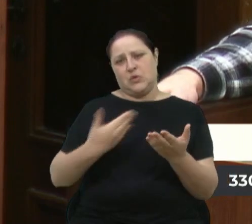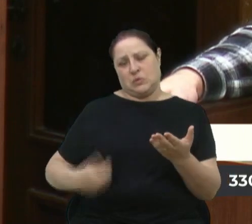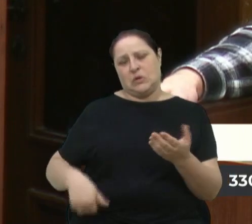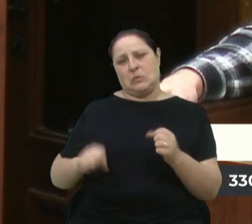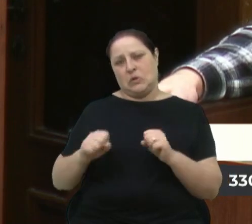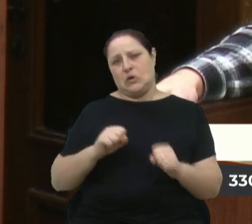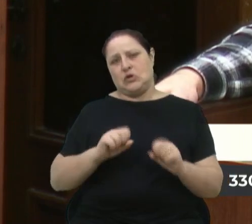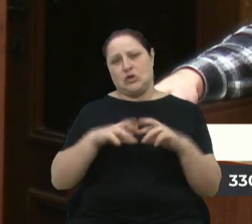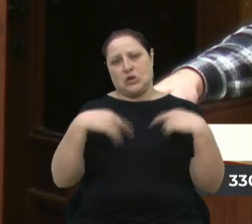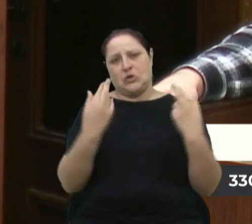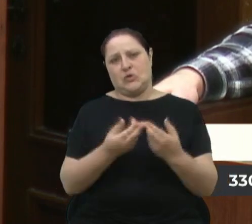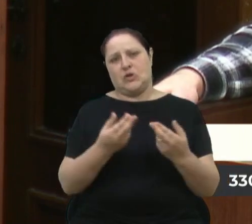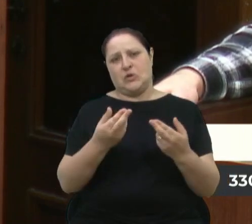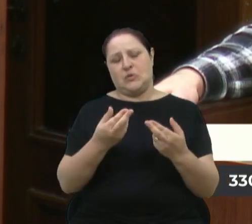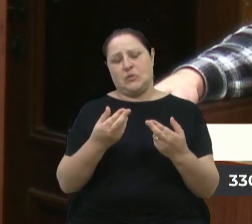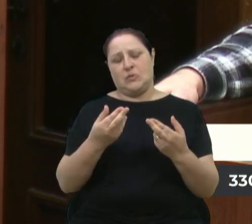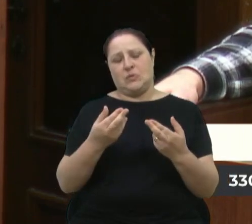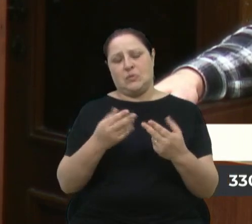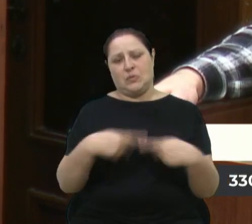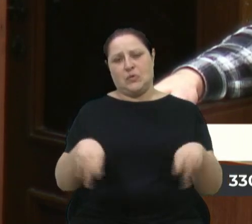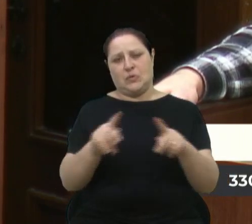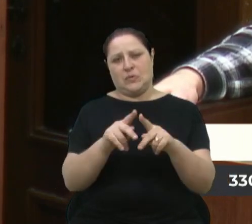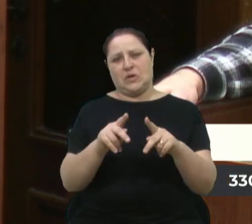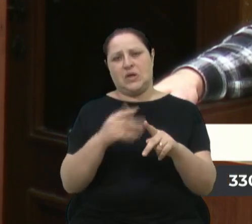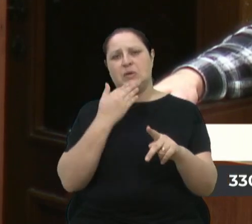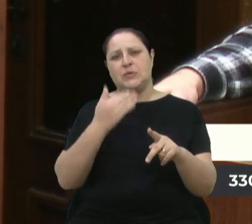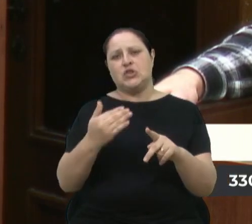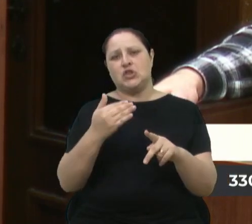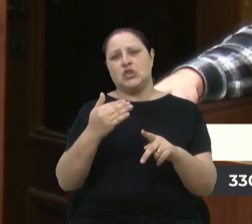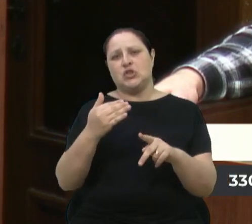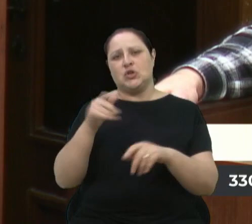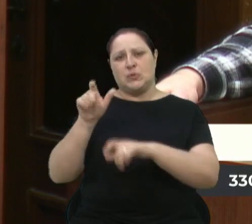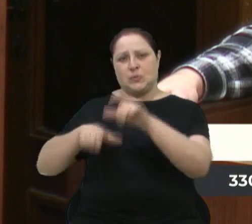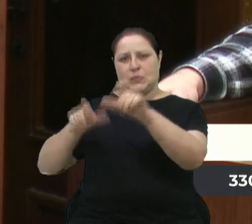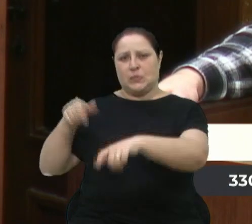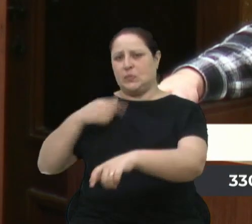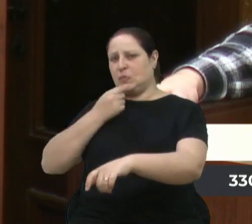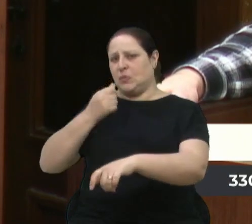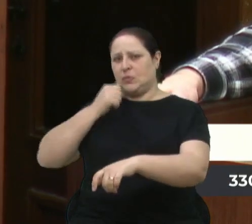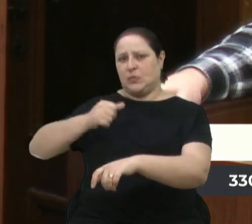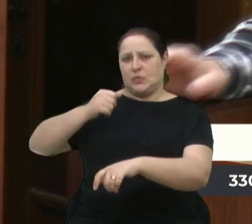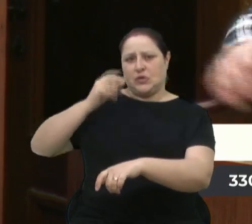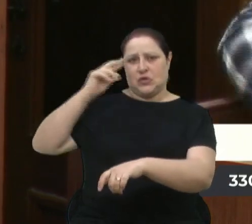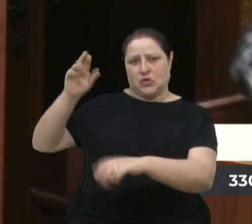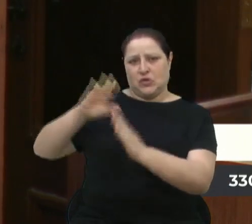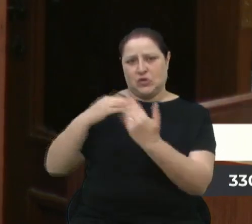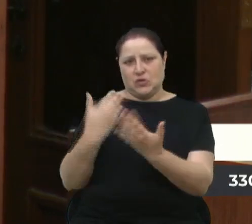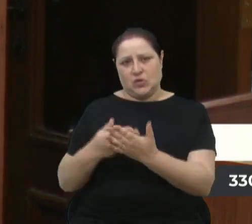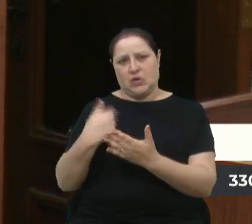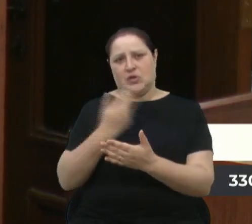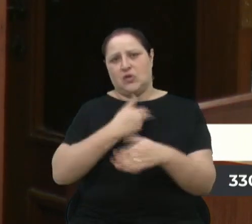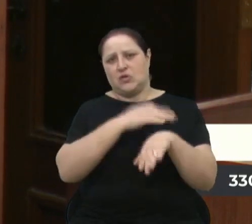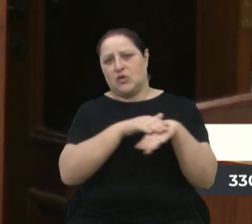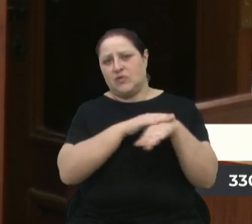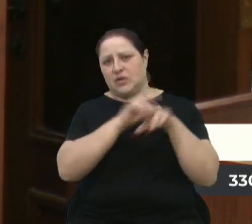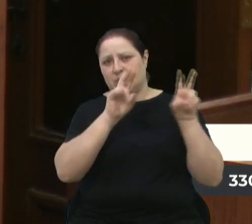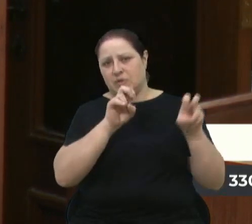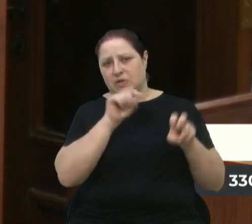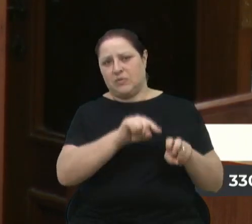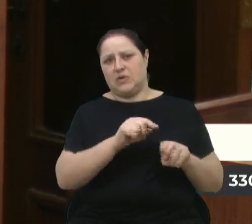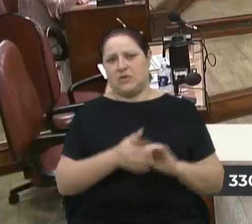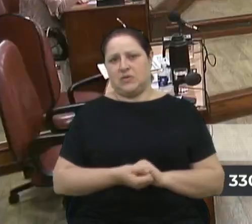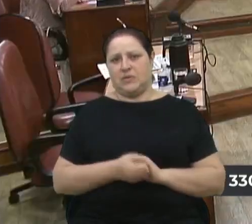pública, vereador Adriano Bressan, a pedido das diretoras e diretores de escola, para nós tratarmos sobre esse tema. Sua parte, vereadora Rose